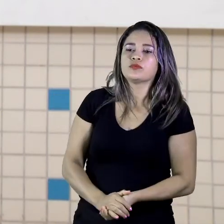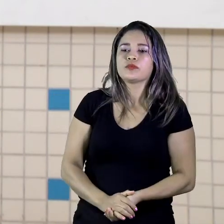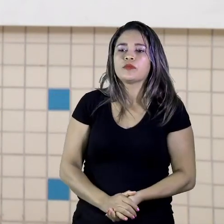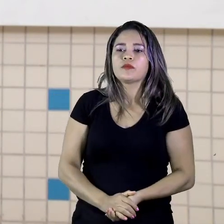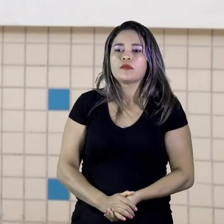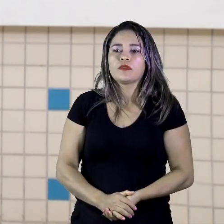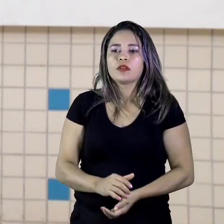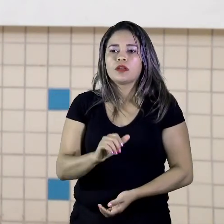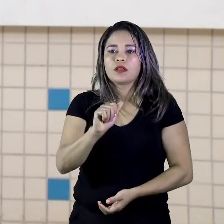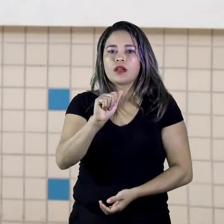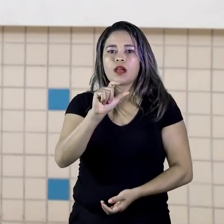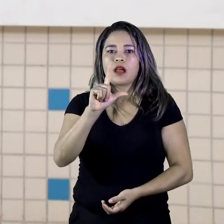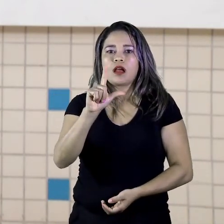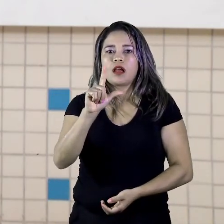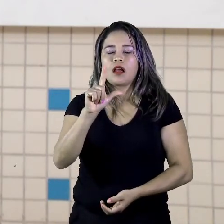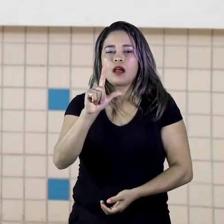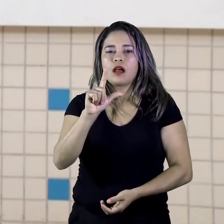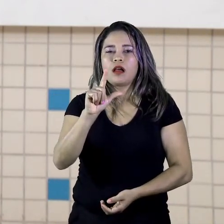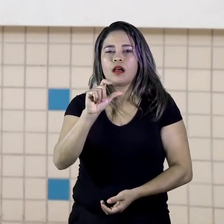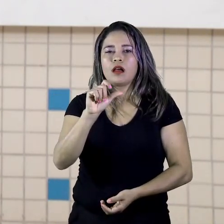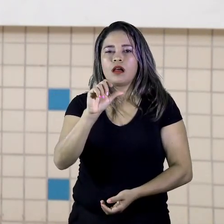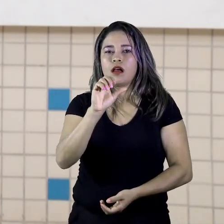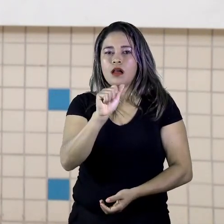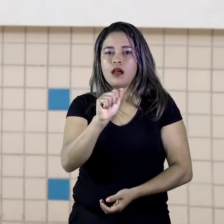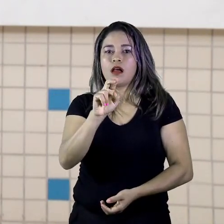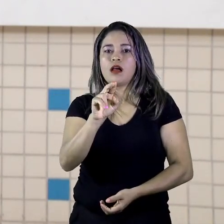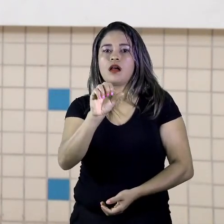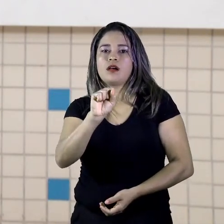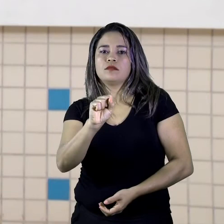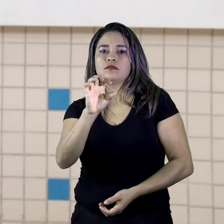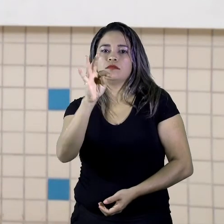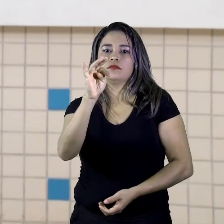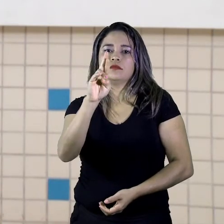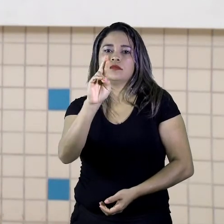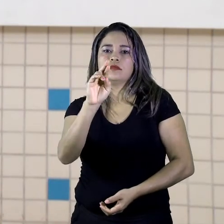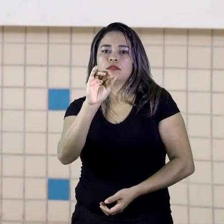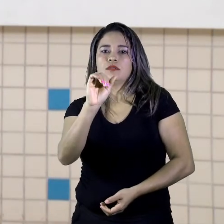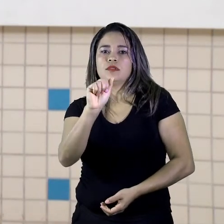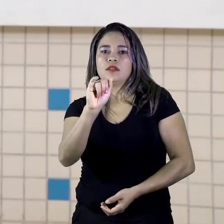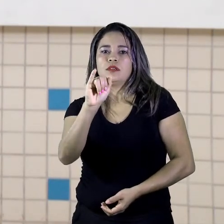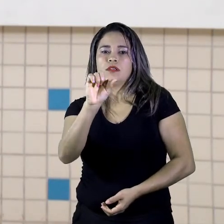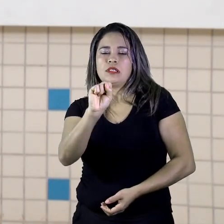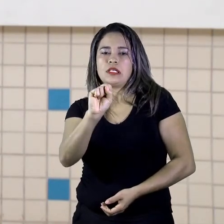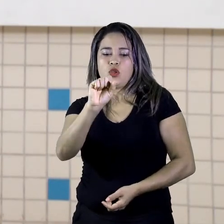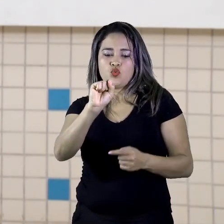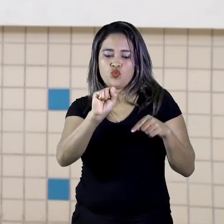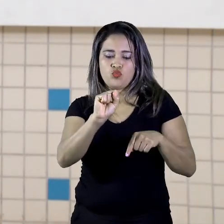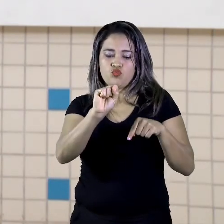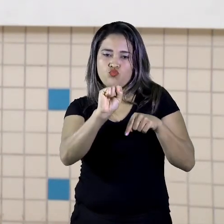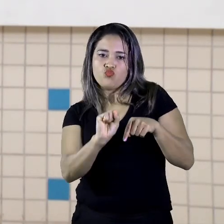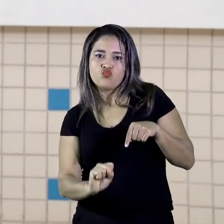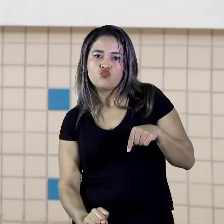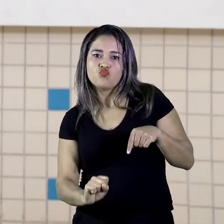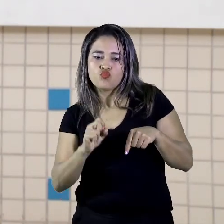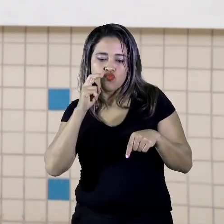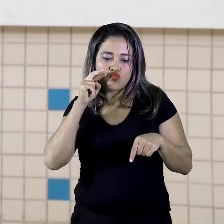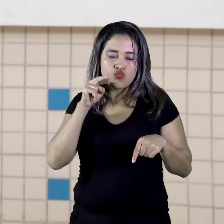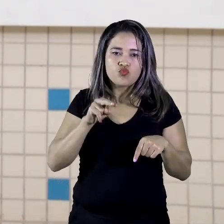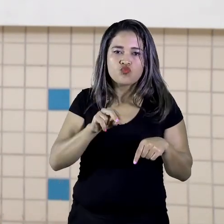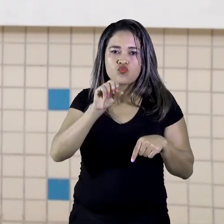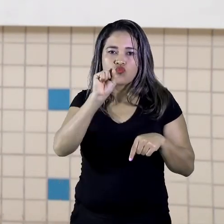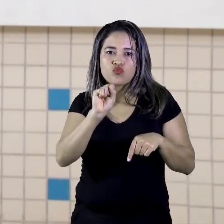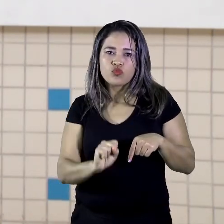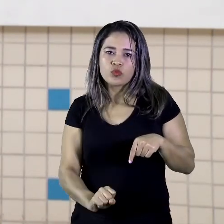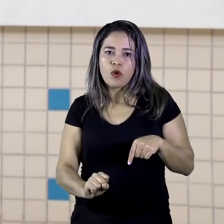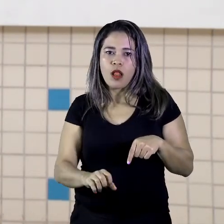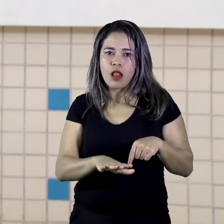constelações austrais, elas são vistas no hemisfério sul, Então, lá no Polo Sul, uma